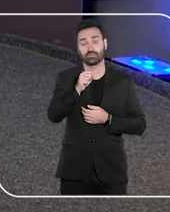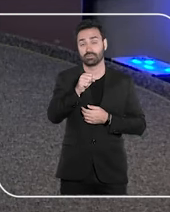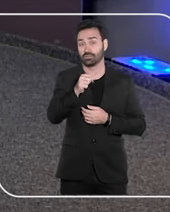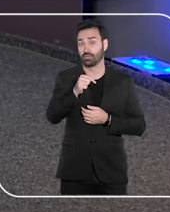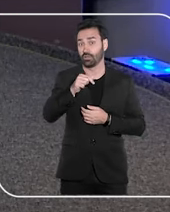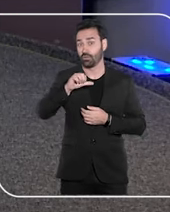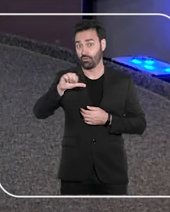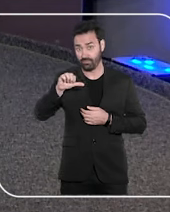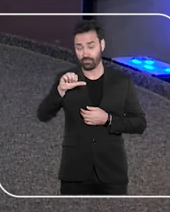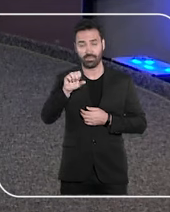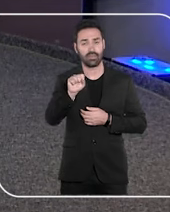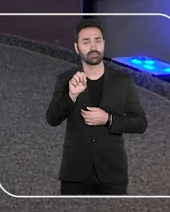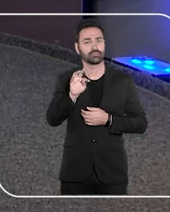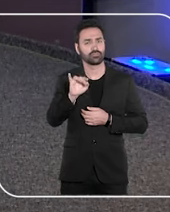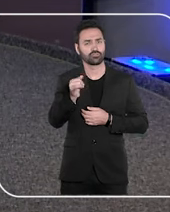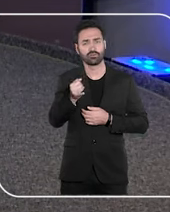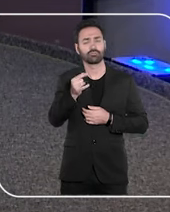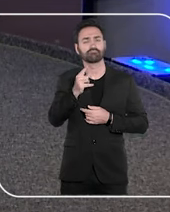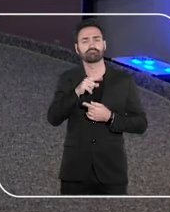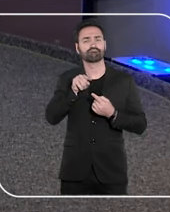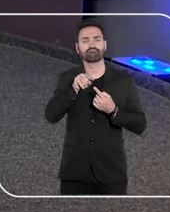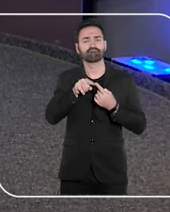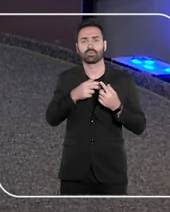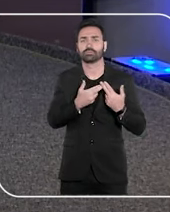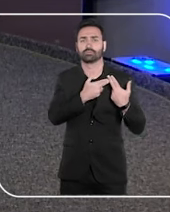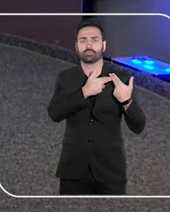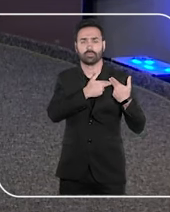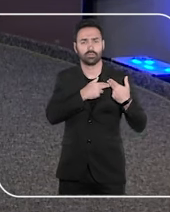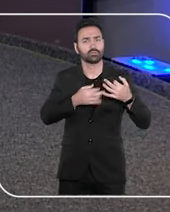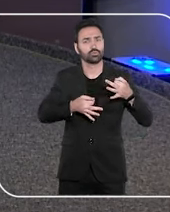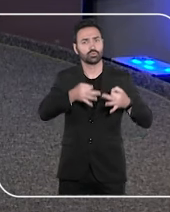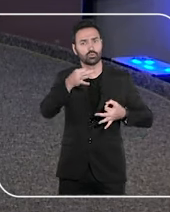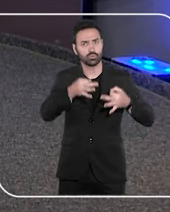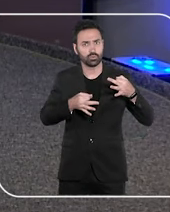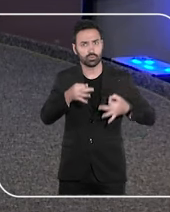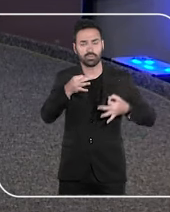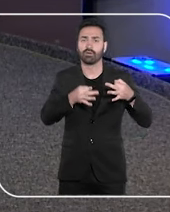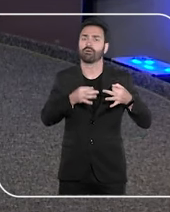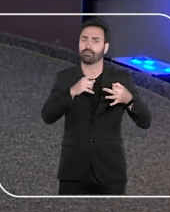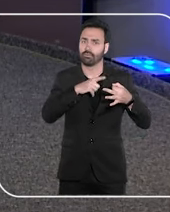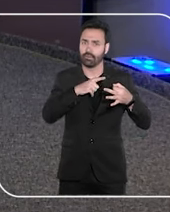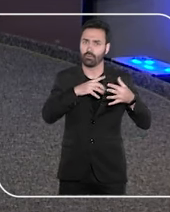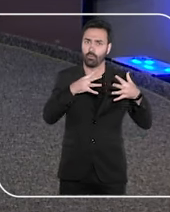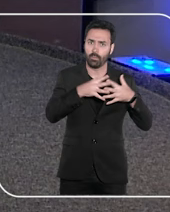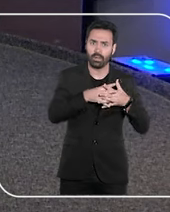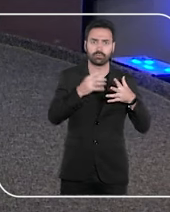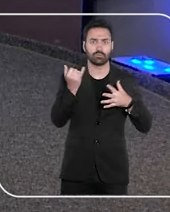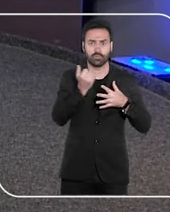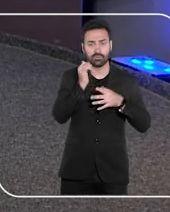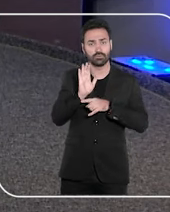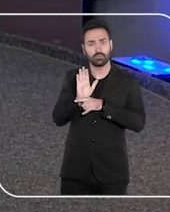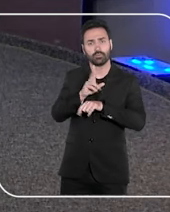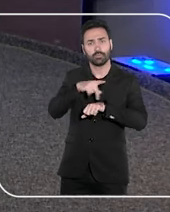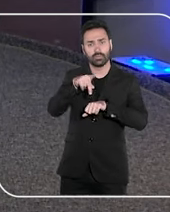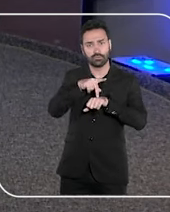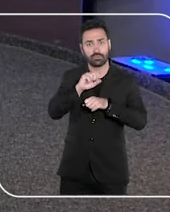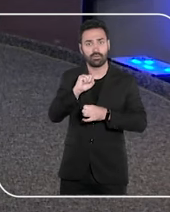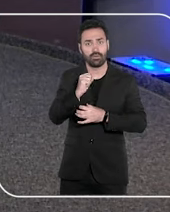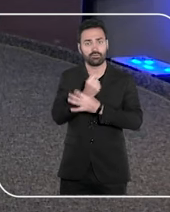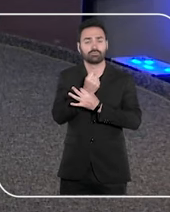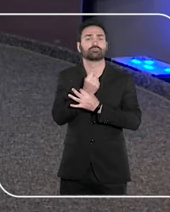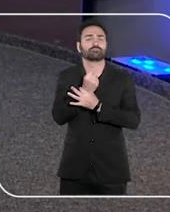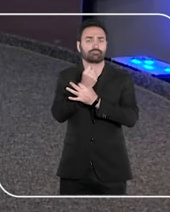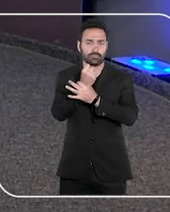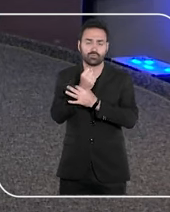abril de 1989, o STJ tem a missão de julgar casos mais complexos e importantes para o país, garantindo segurança jurídica